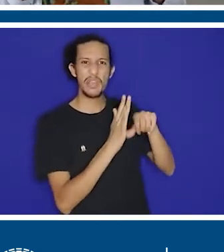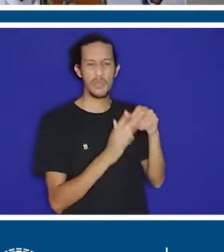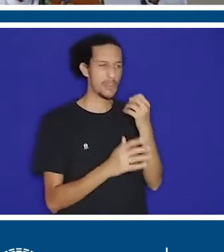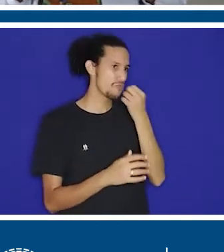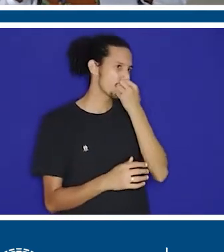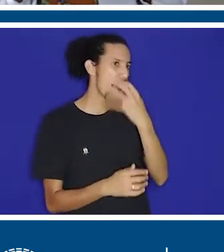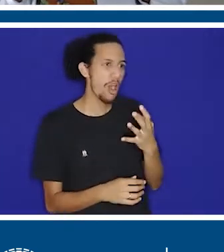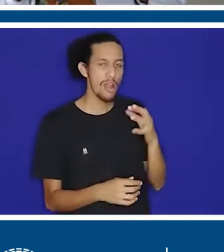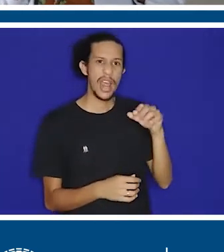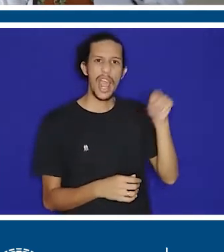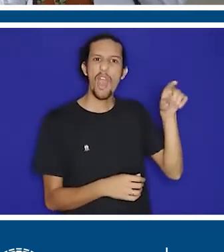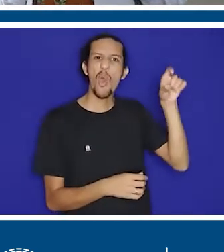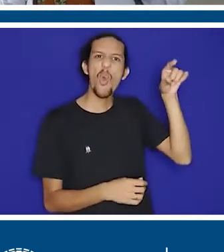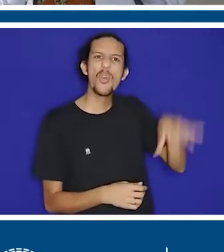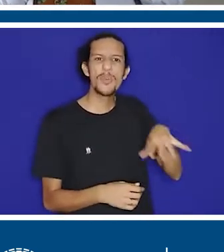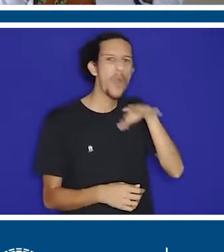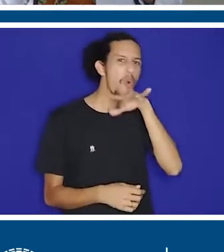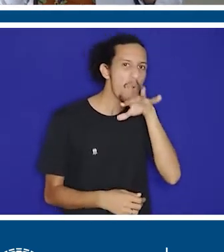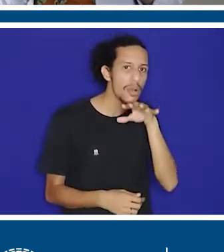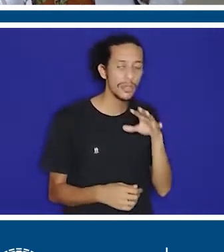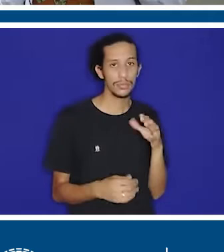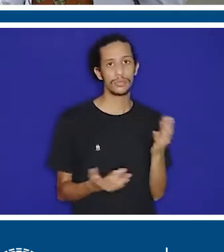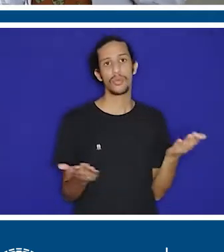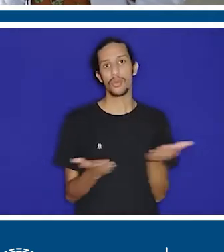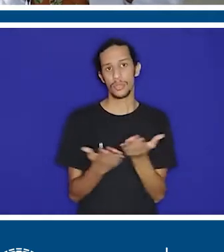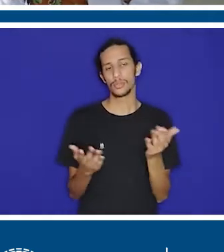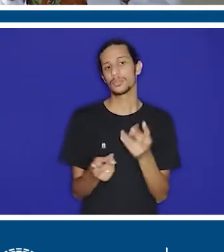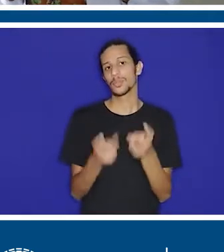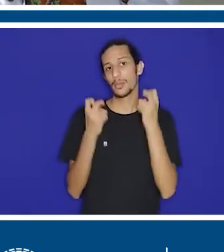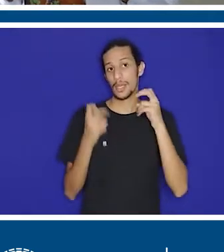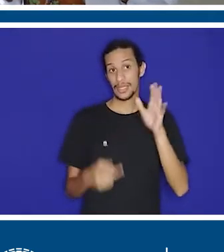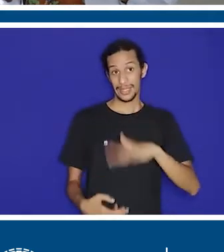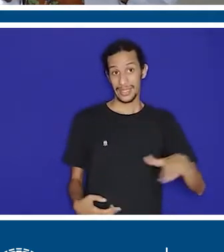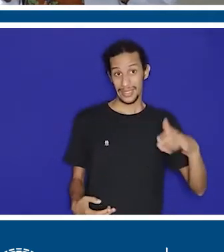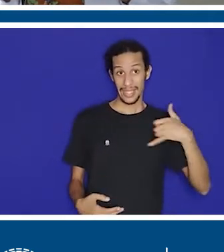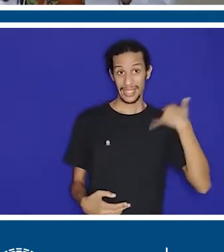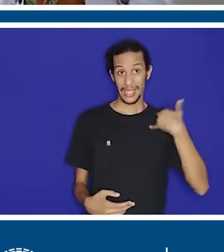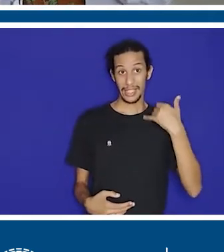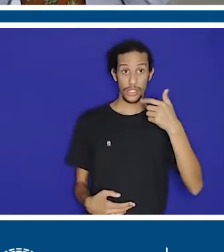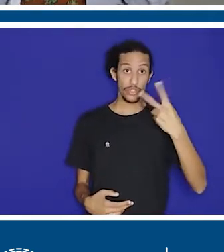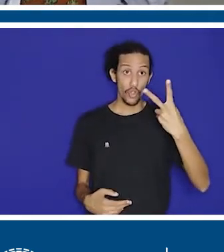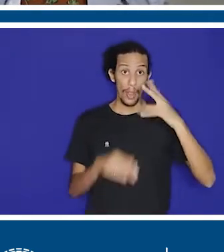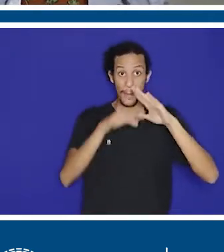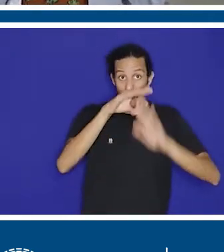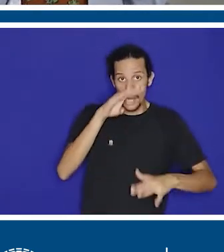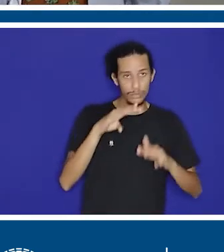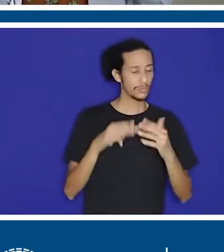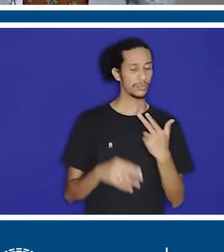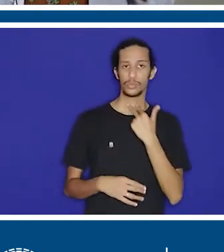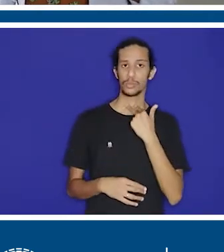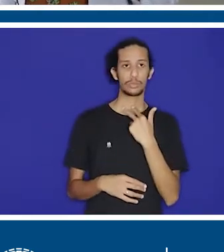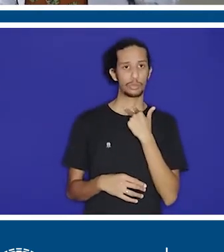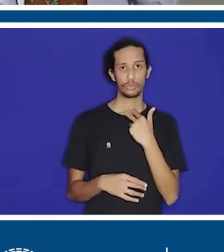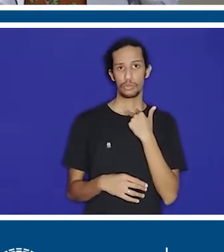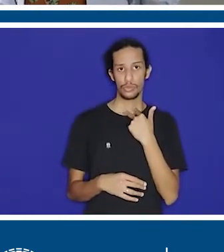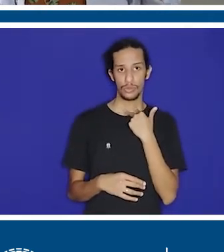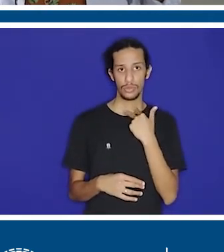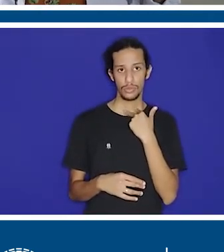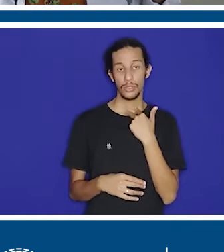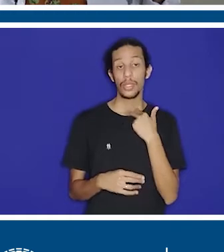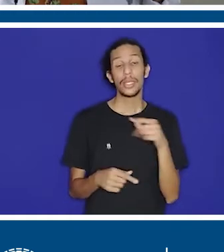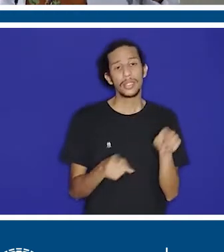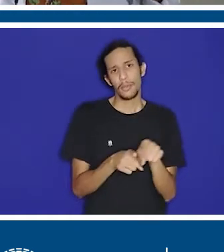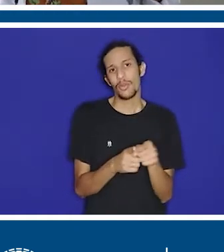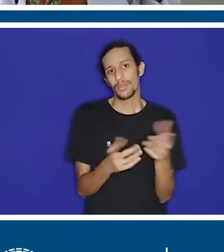última opção. Ele tem uma contraindicação, que é a criança menor de 2 anos. A contraindicação maior dele hoje é